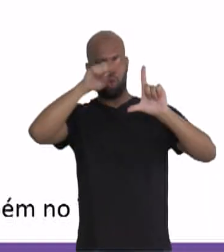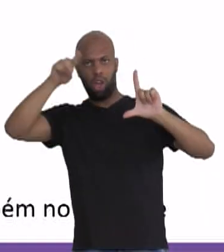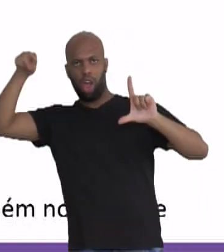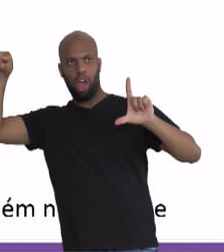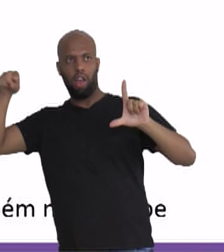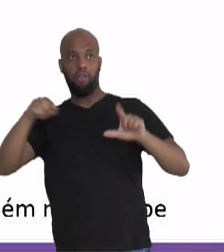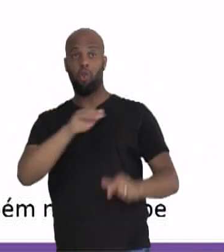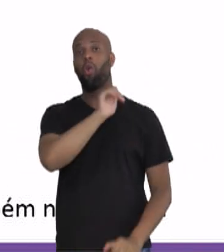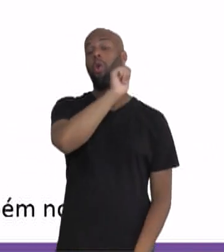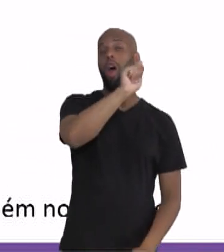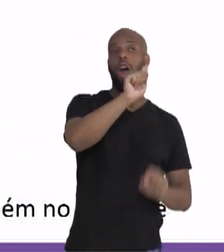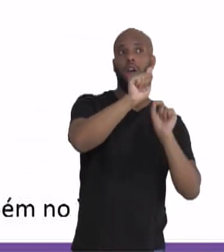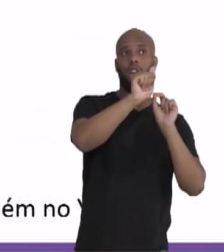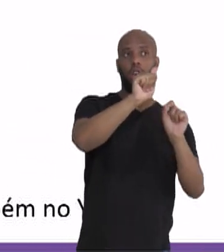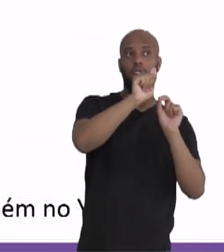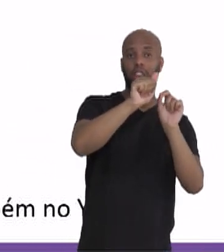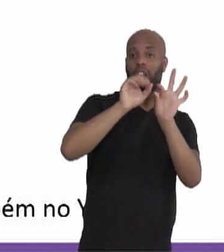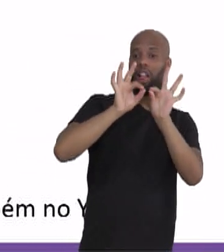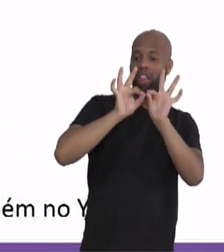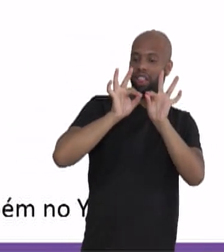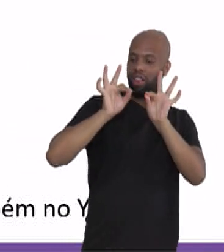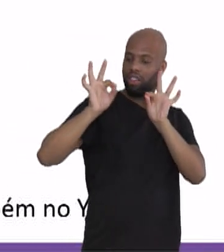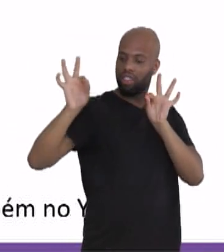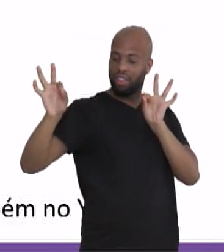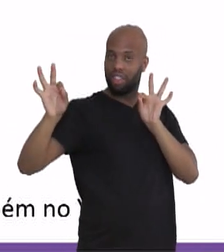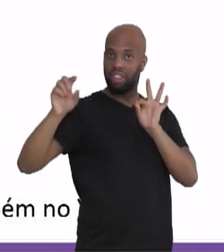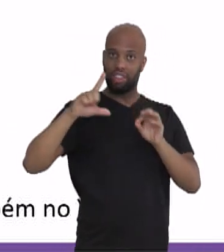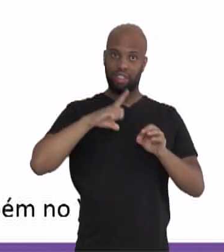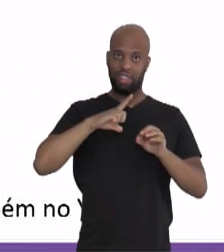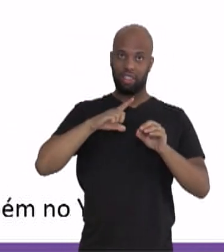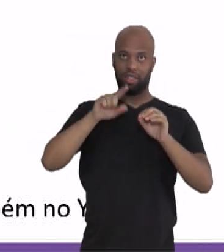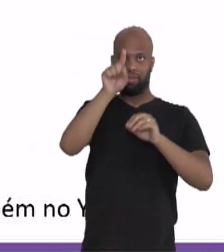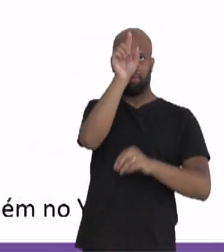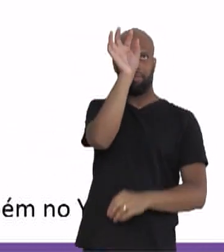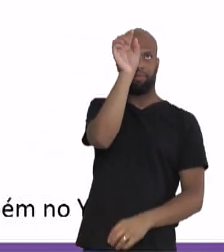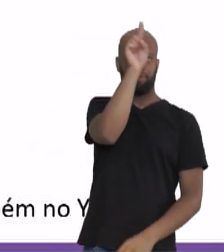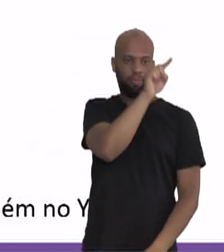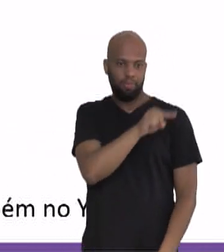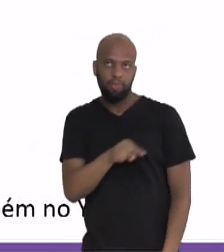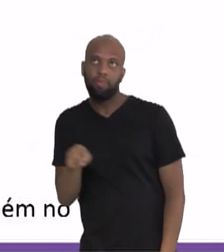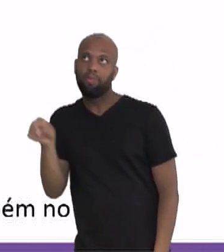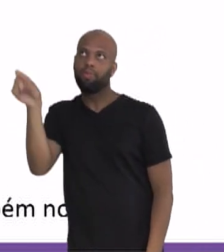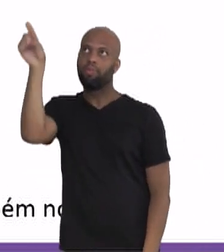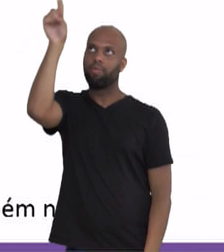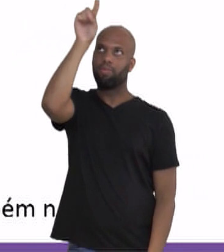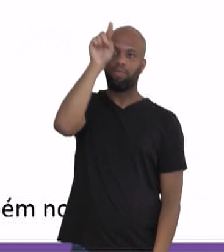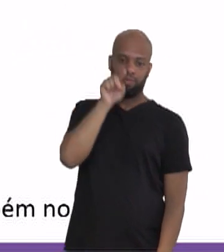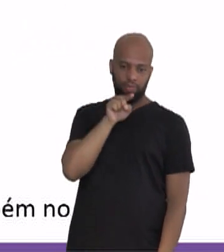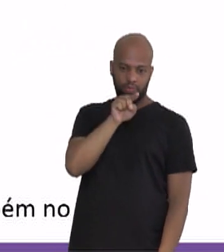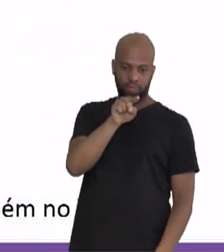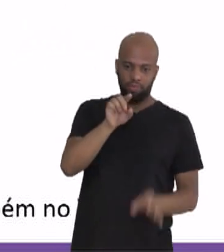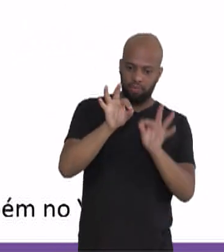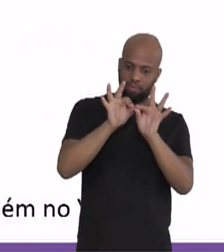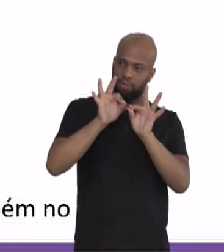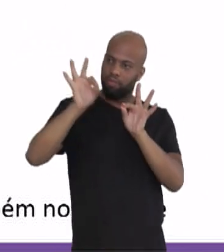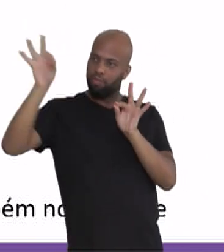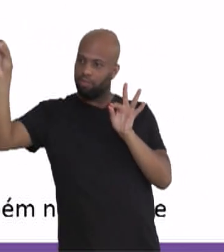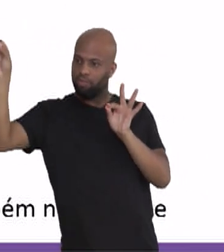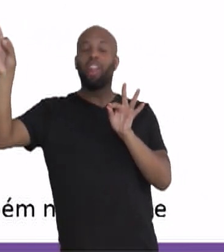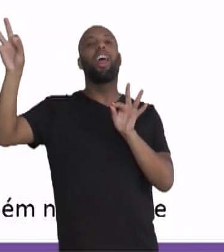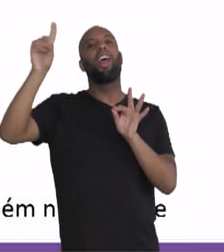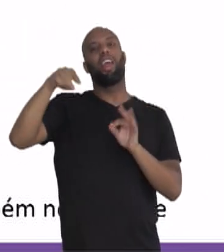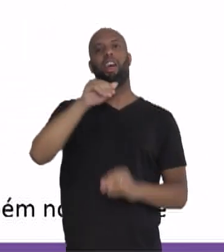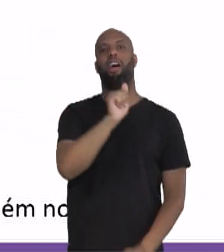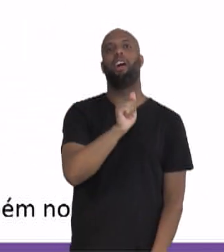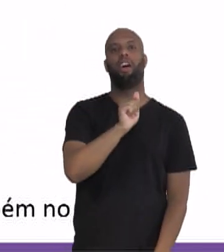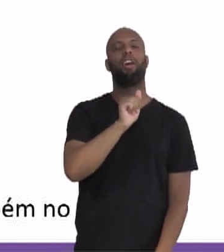O elemento A é a distância do eixo central, tá certo? Então, a gente já vai ver no gráfico ali aonde a gente